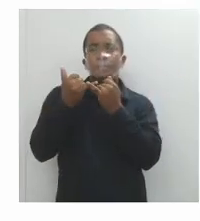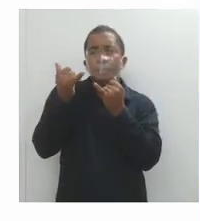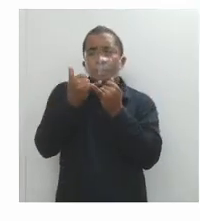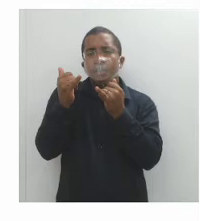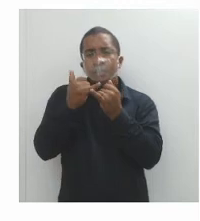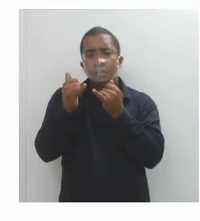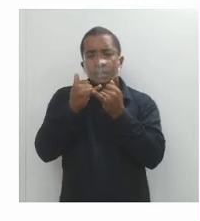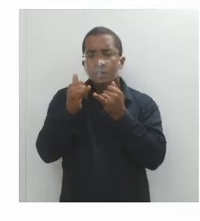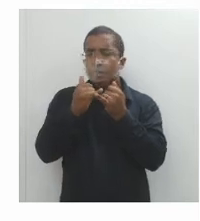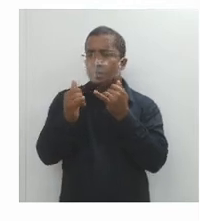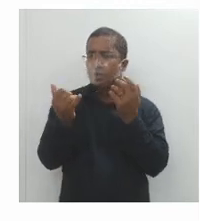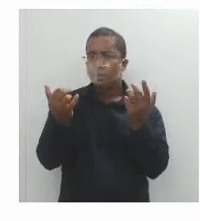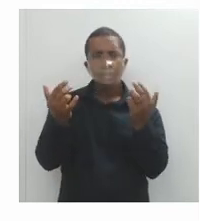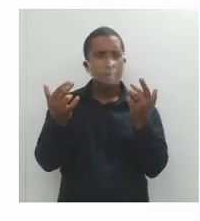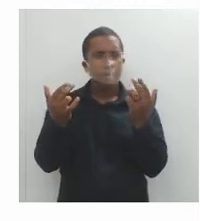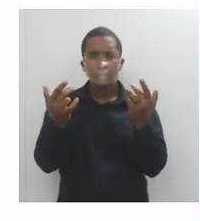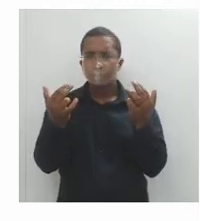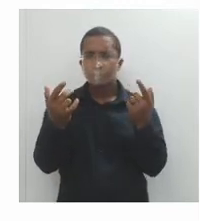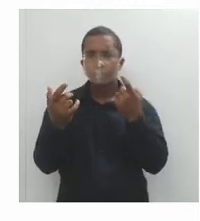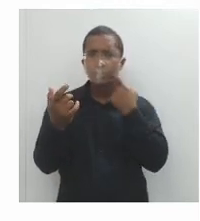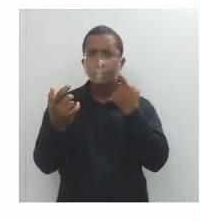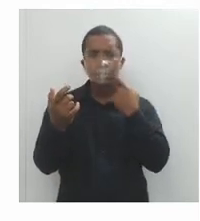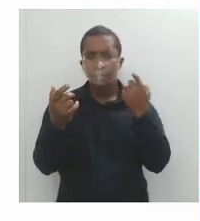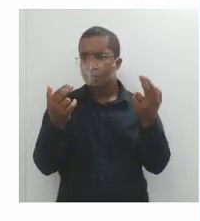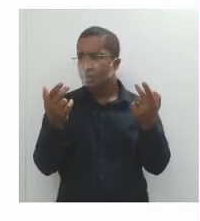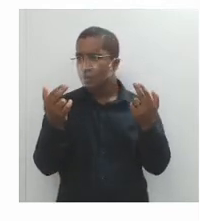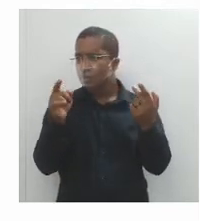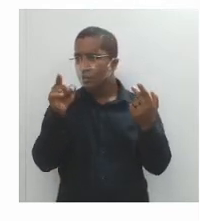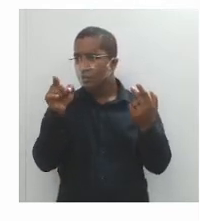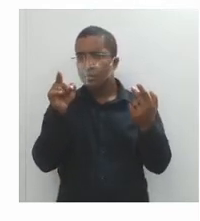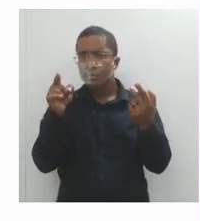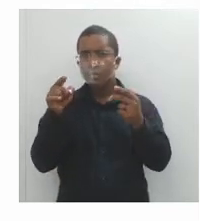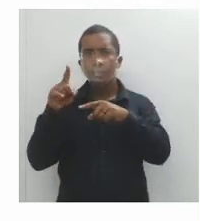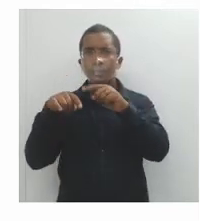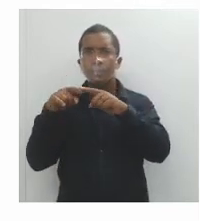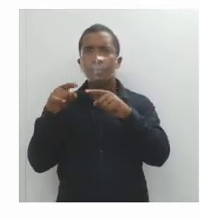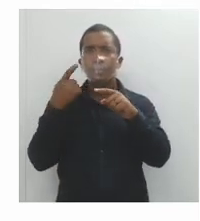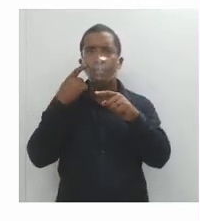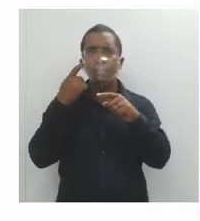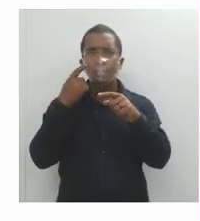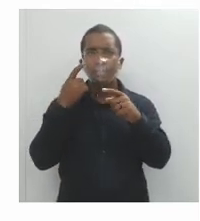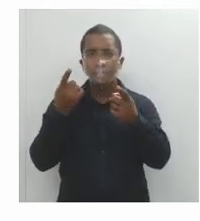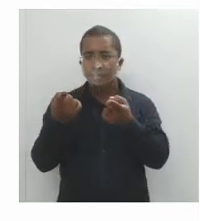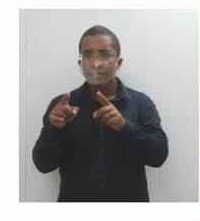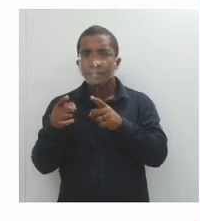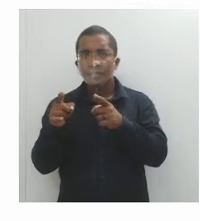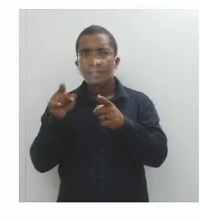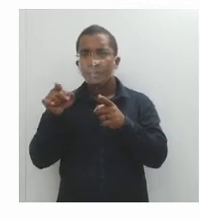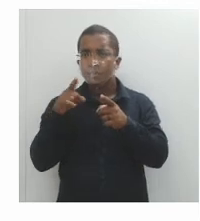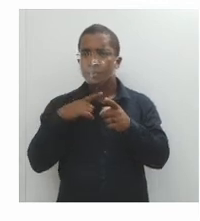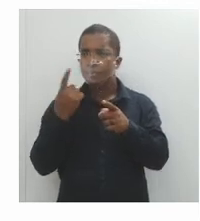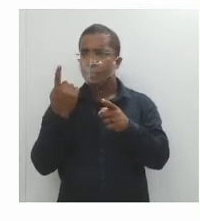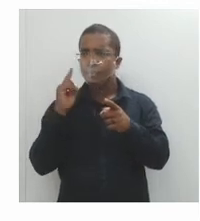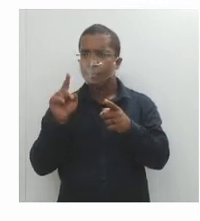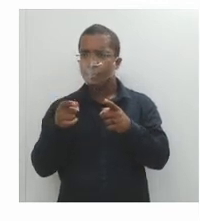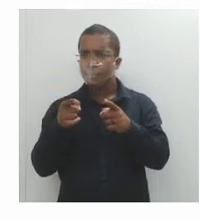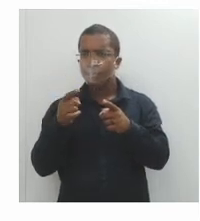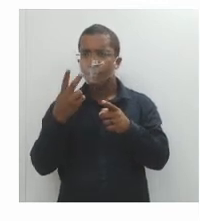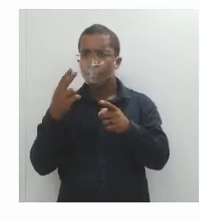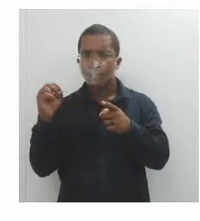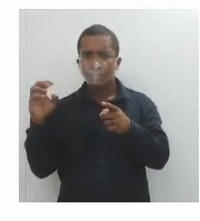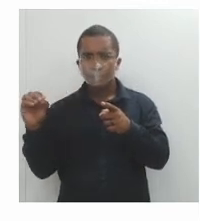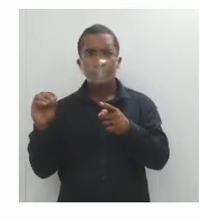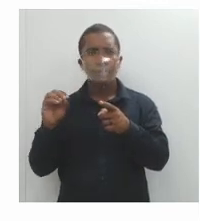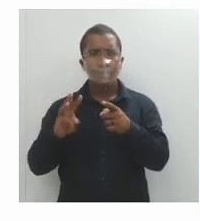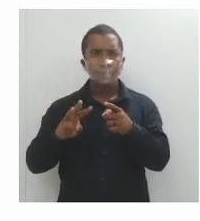uma similaridade com a do poraquê em potência? Ó, veja que a churrasqueira elétrica tem 1.200 watts. 1.200 watts.